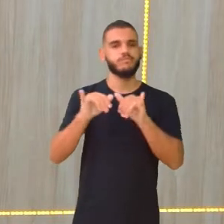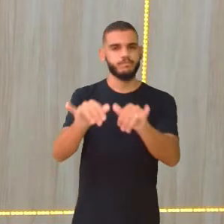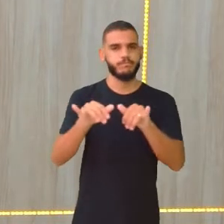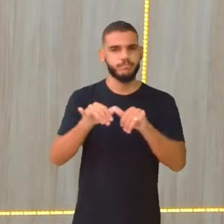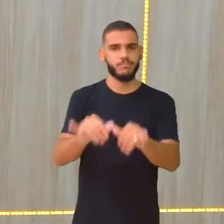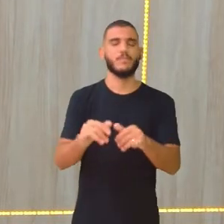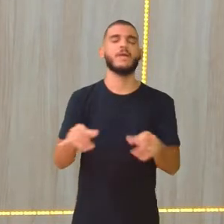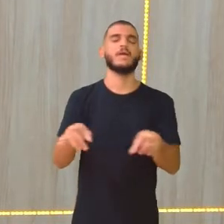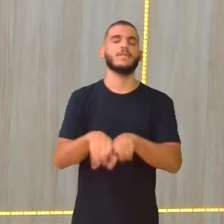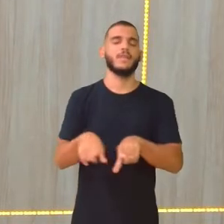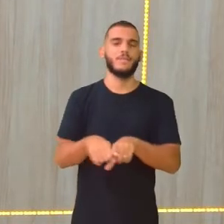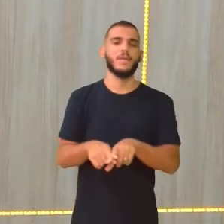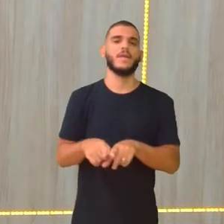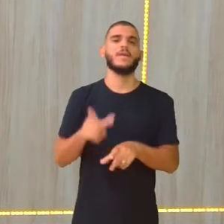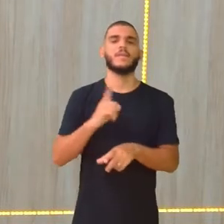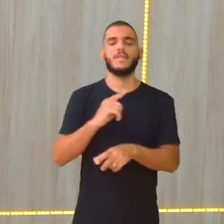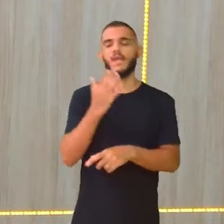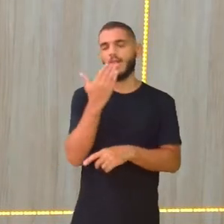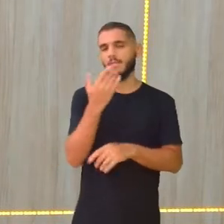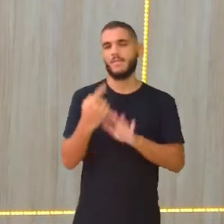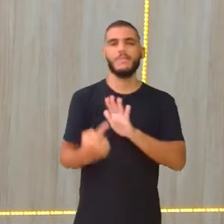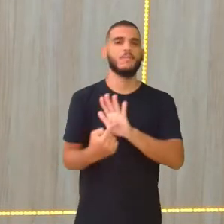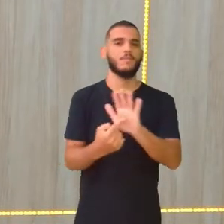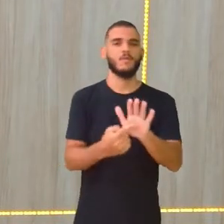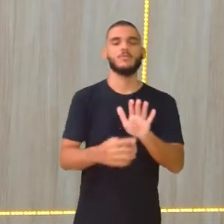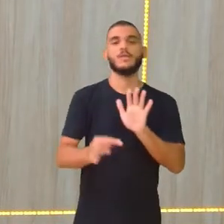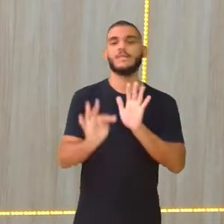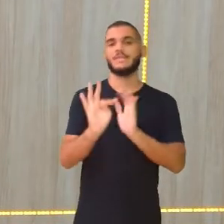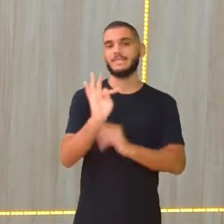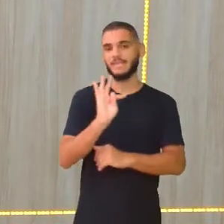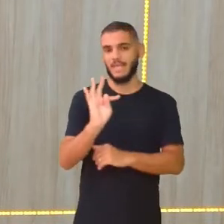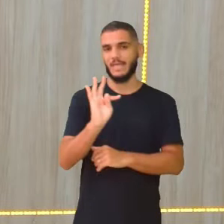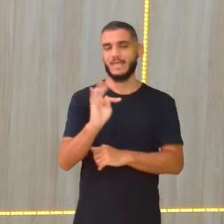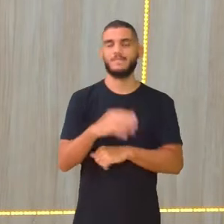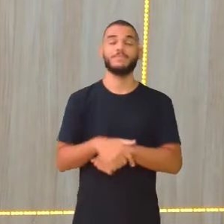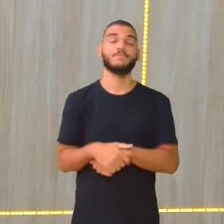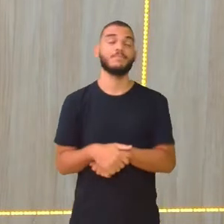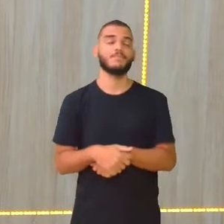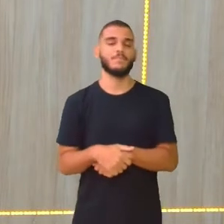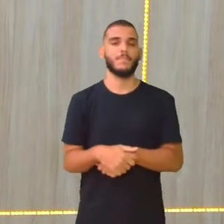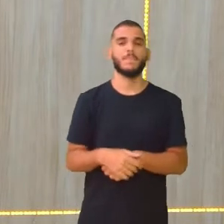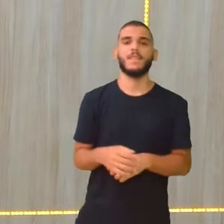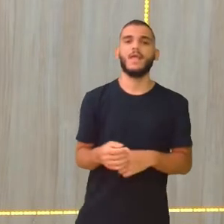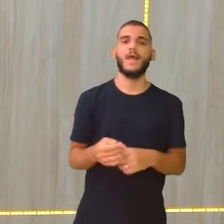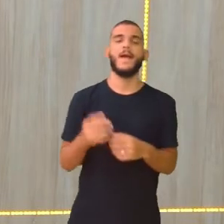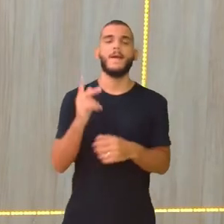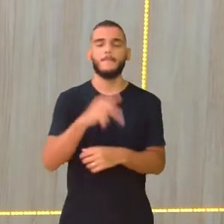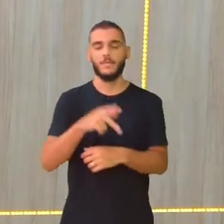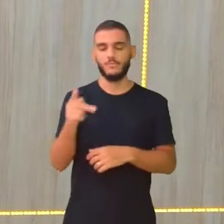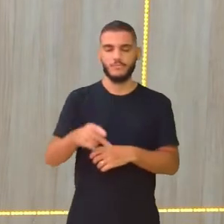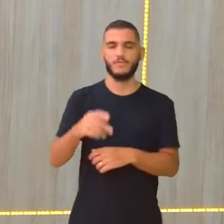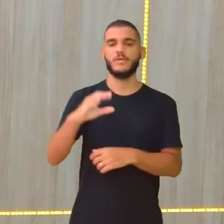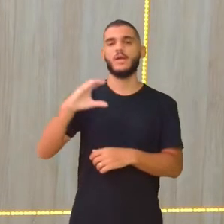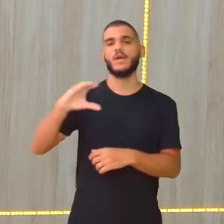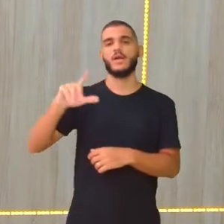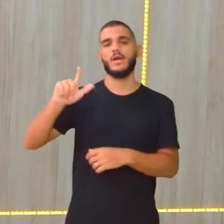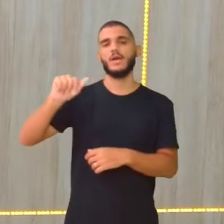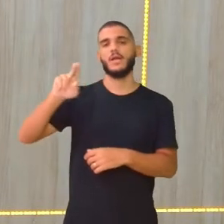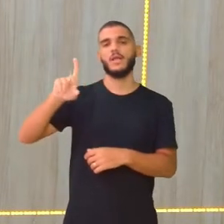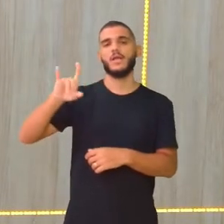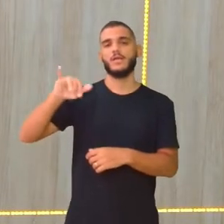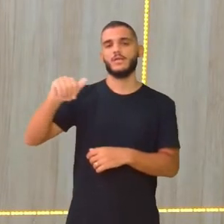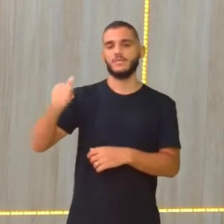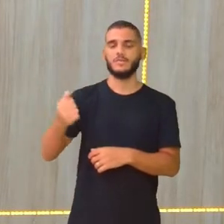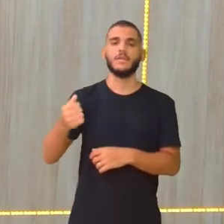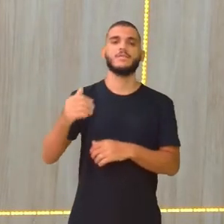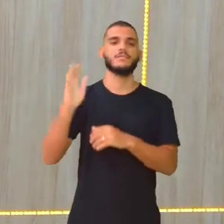alimento que na embalagem apresenta esse T. Eu vou chamar a professora Cláudia para ela se despedir, fazer considerações finais, e eu volto com a